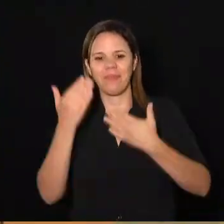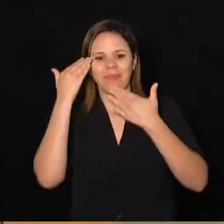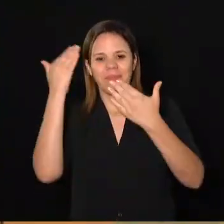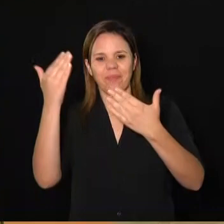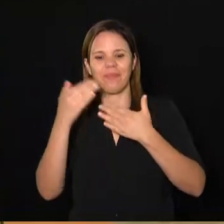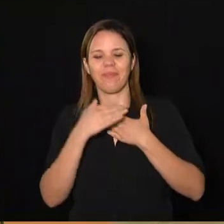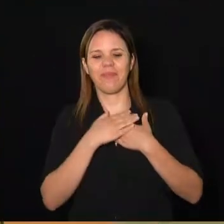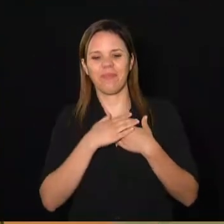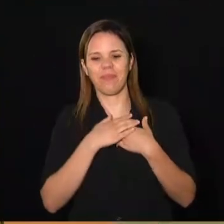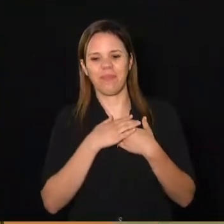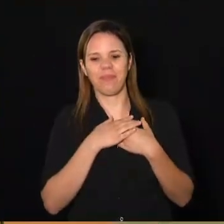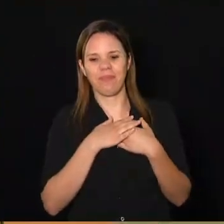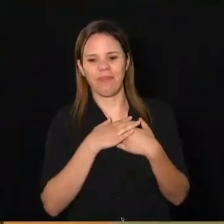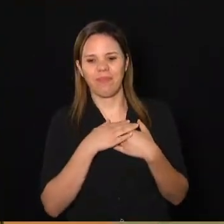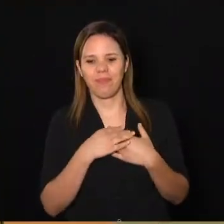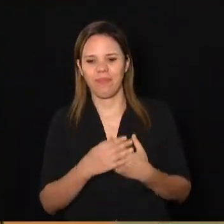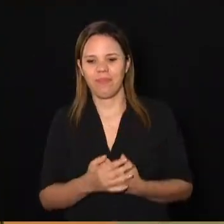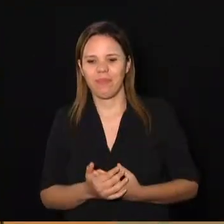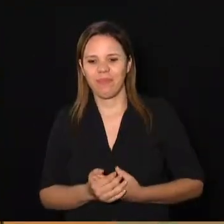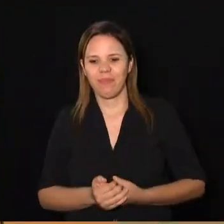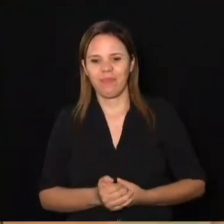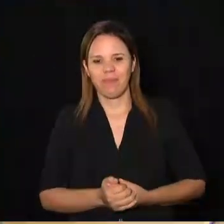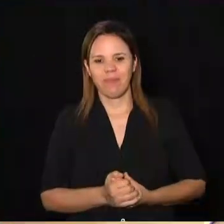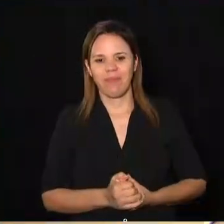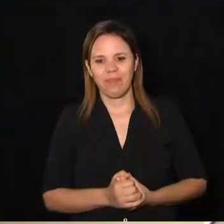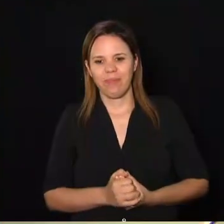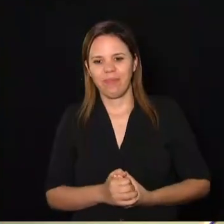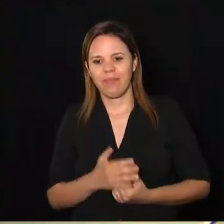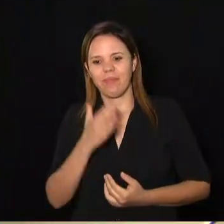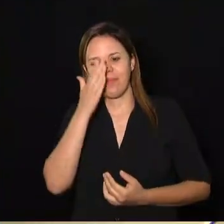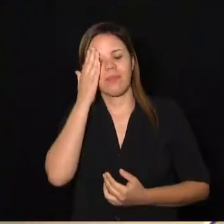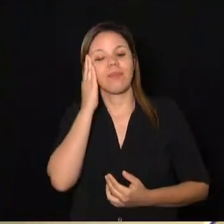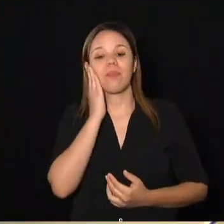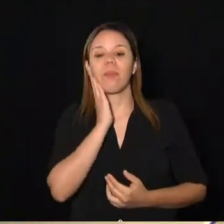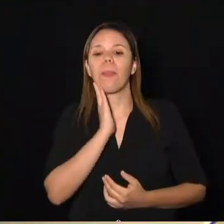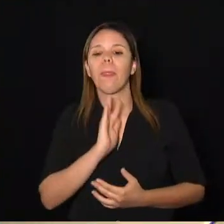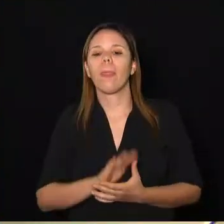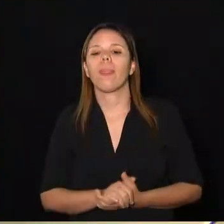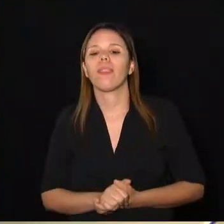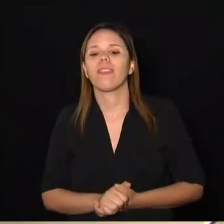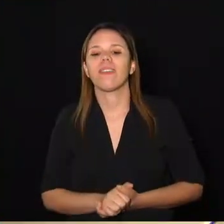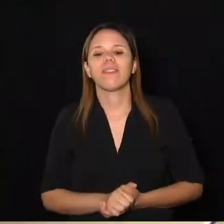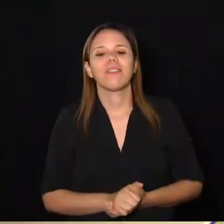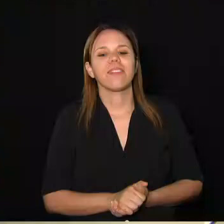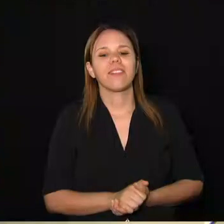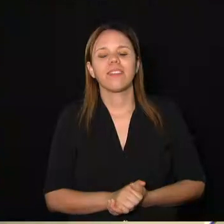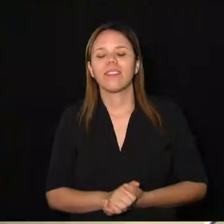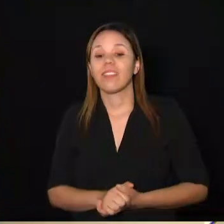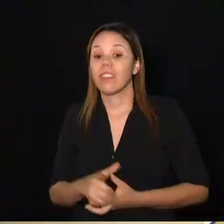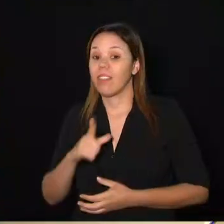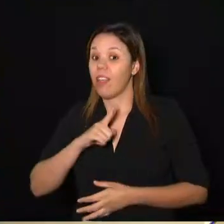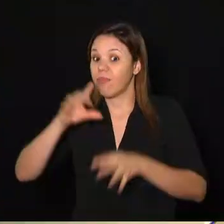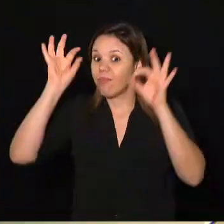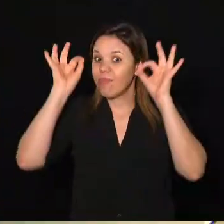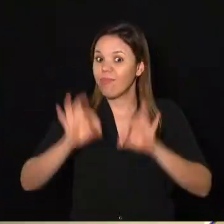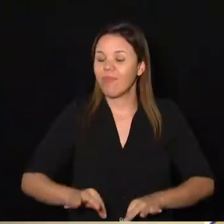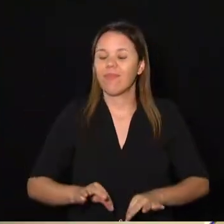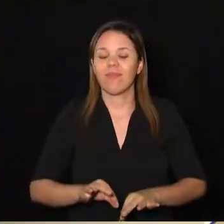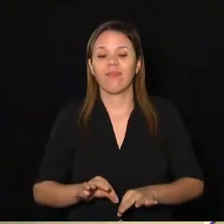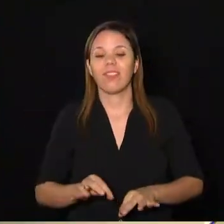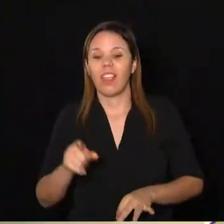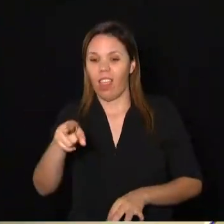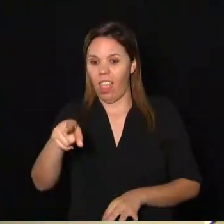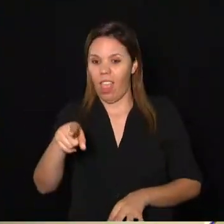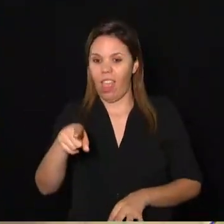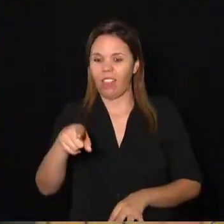obrigado alurdia obrigado alurdia eu acho que eu tenho certeza absoluta alurdia é com